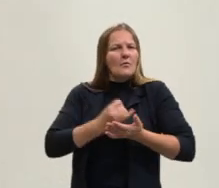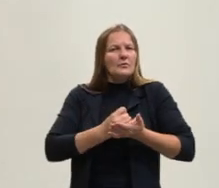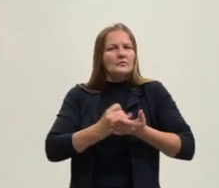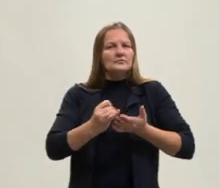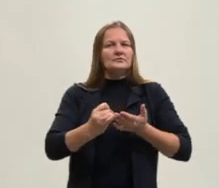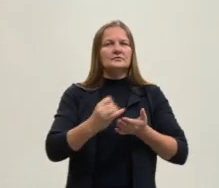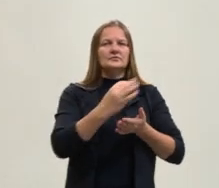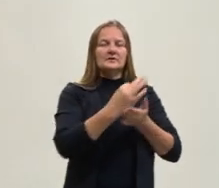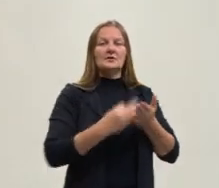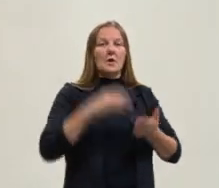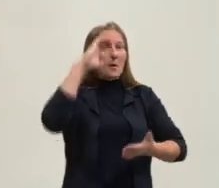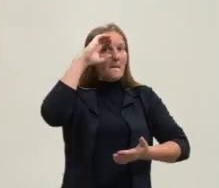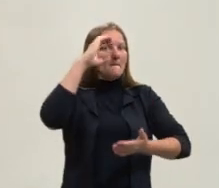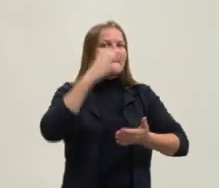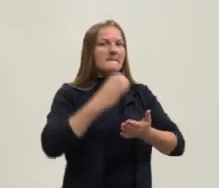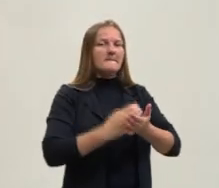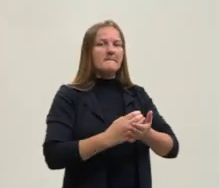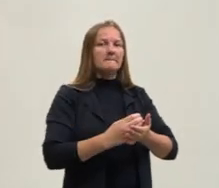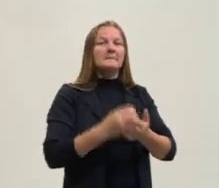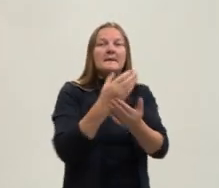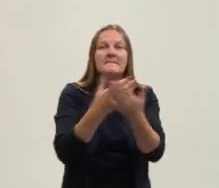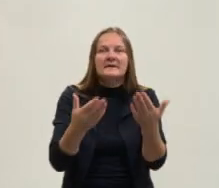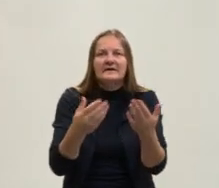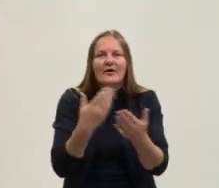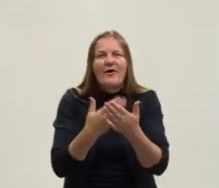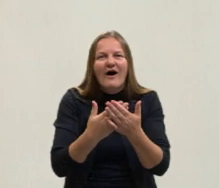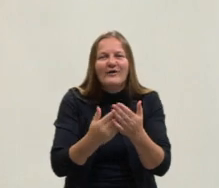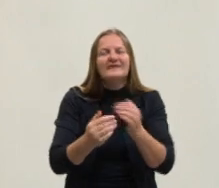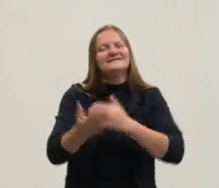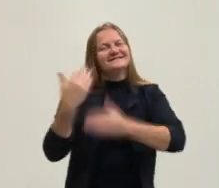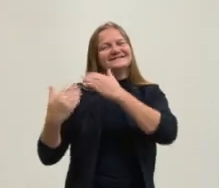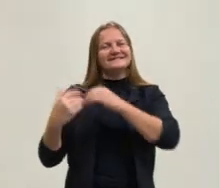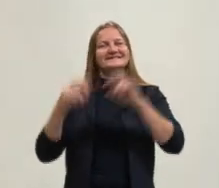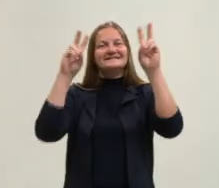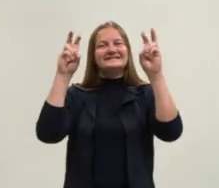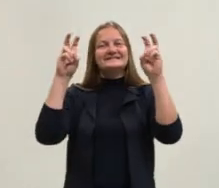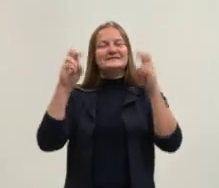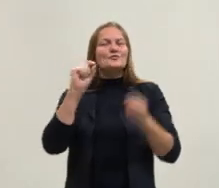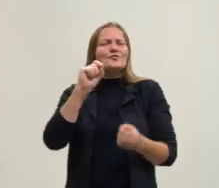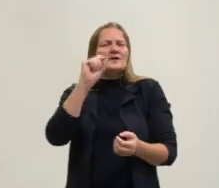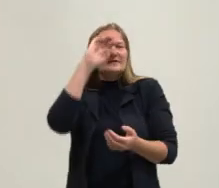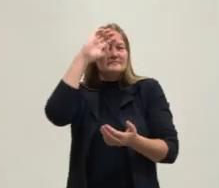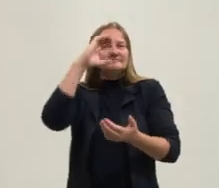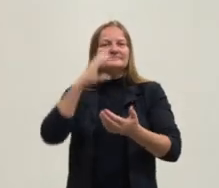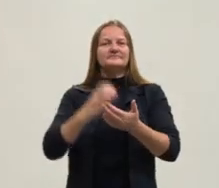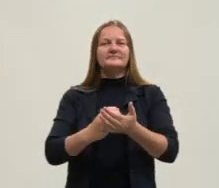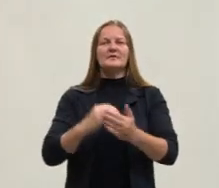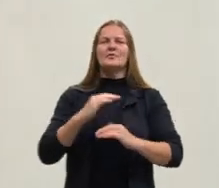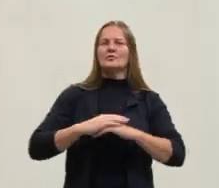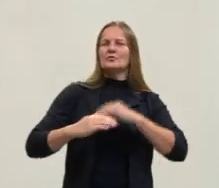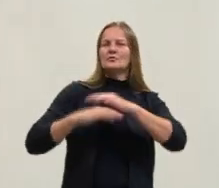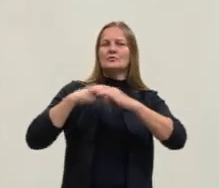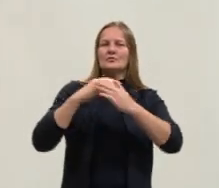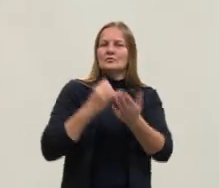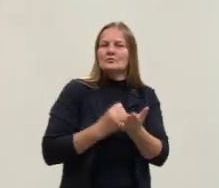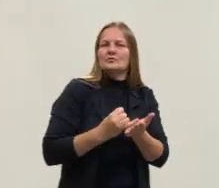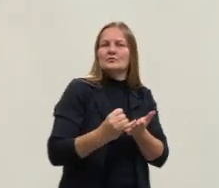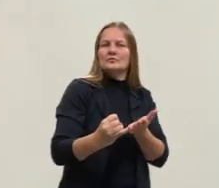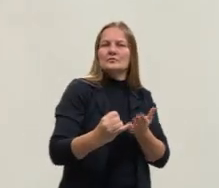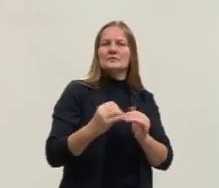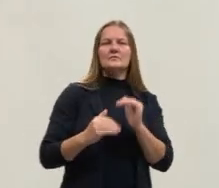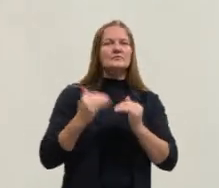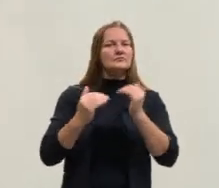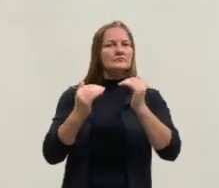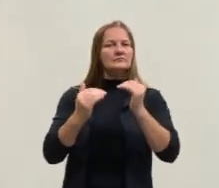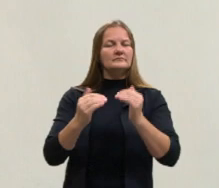de uma tese se tu perdeu essas primeiras aulas que fala sobre o que que é a tese como construir a introdução e esses